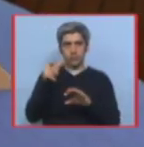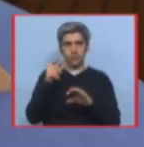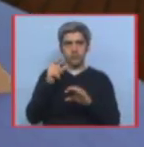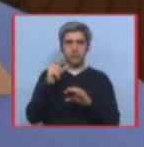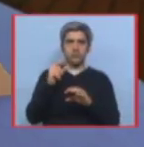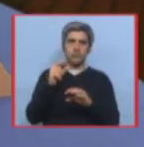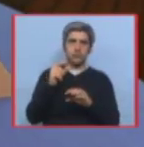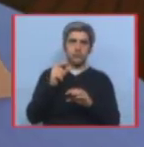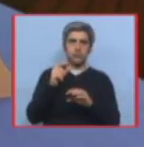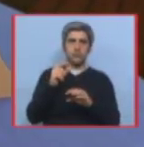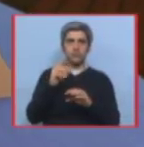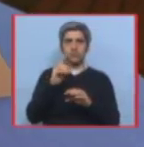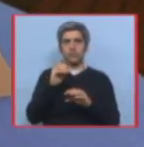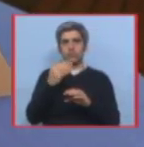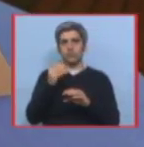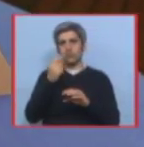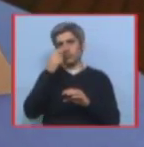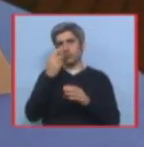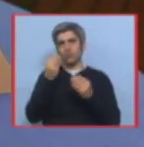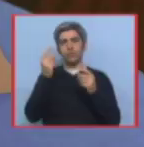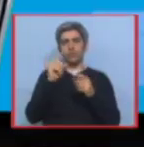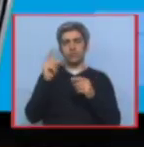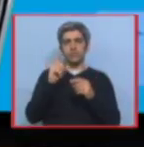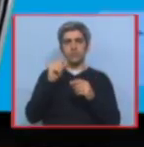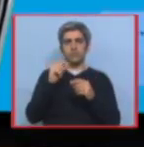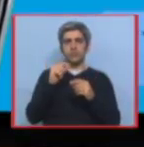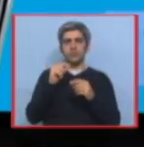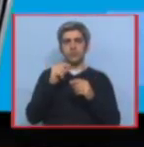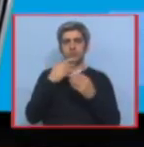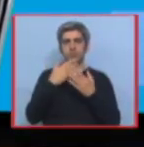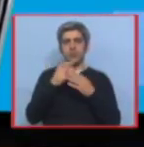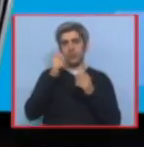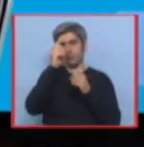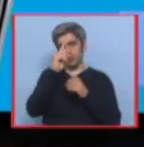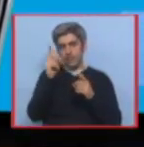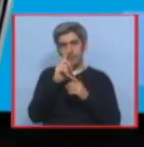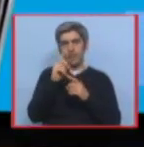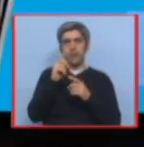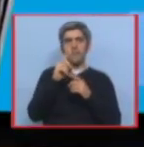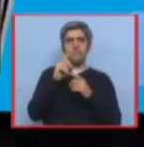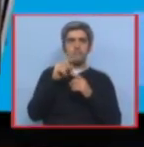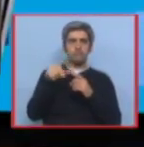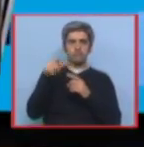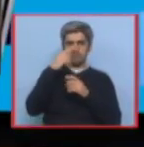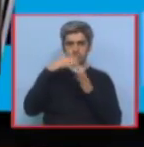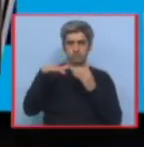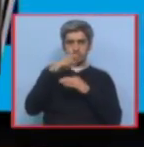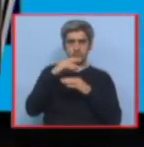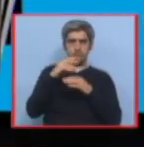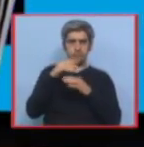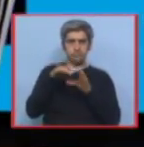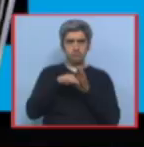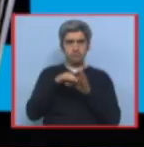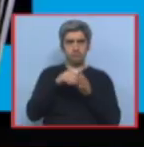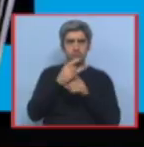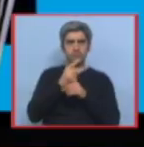tivemos umas 60, 70 pessoas, não foi muito, mas também não deu aso a que os professores e os habitantes ali da universidade